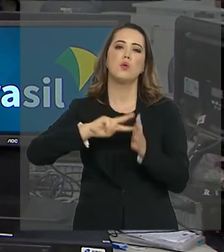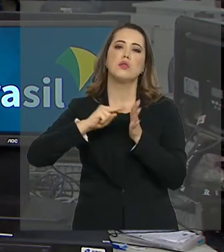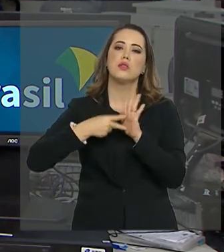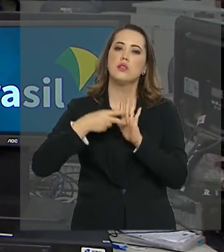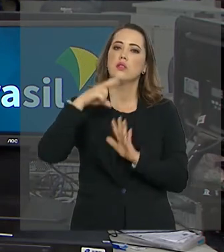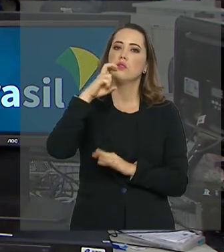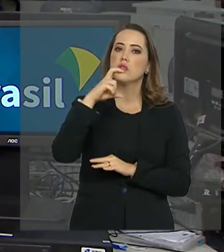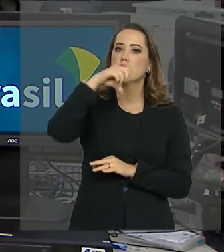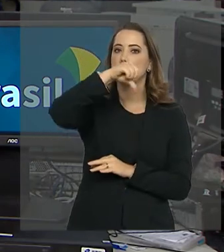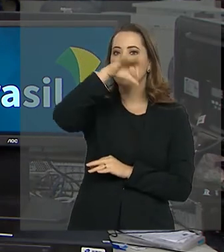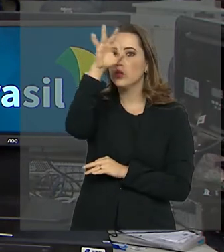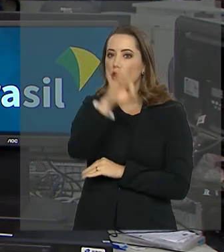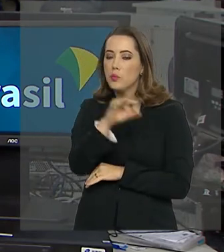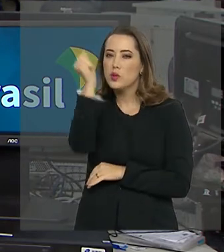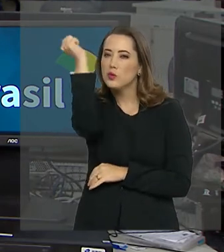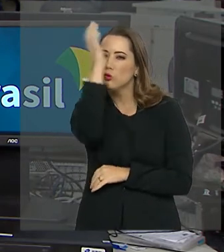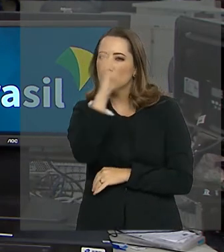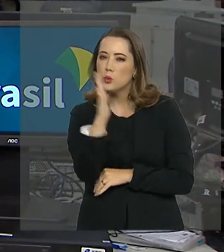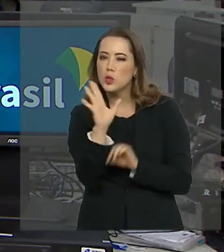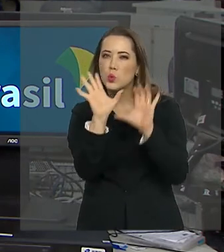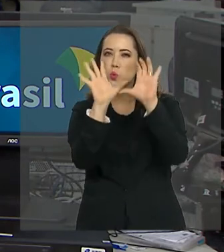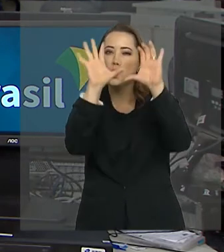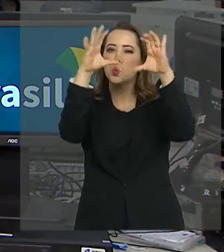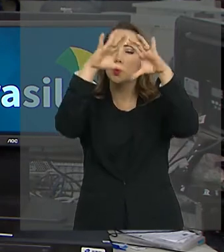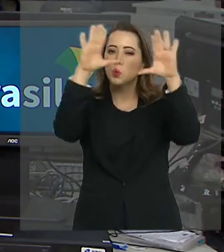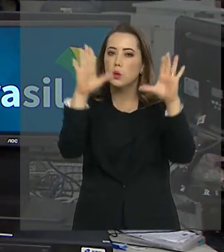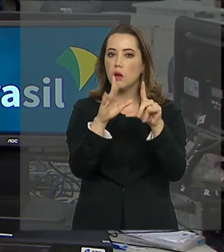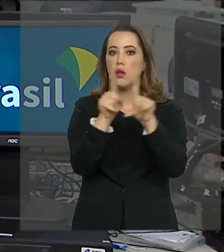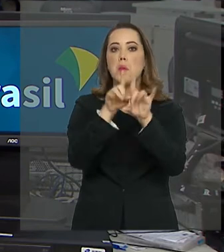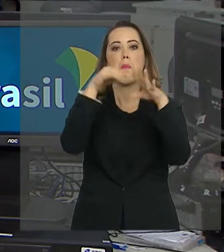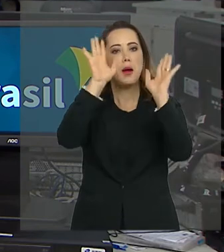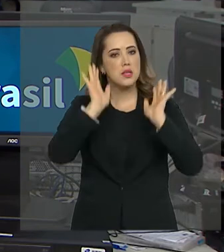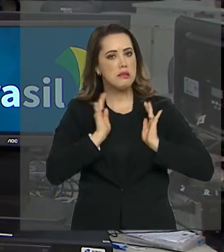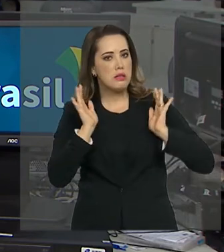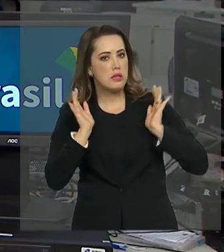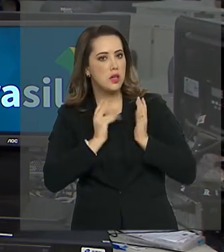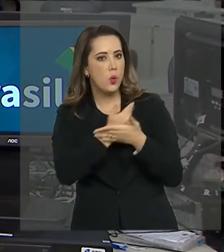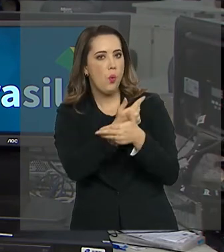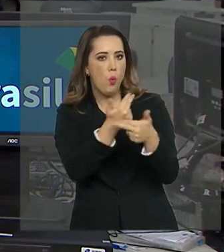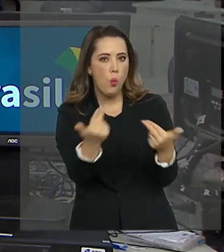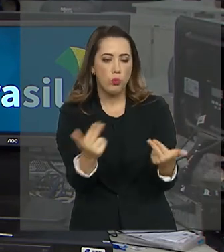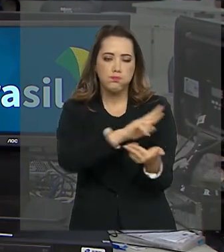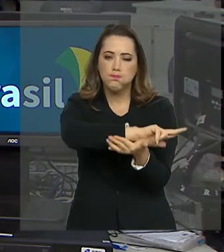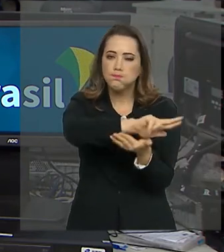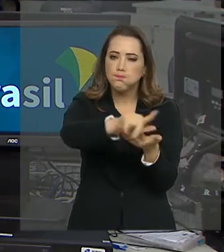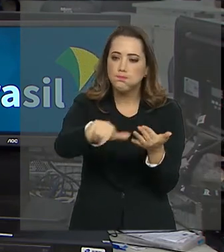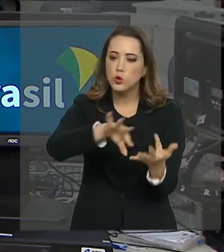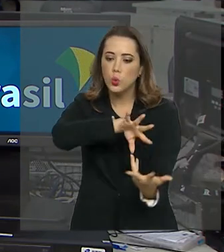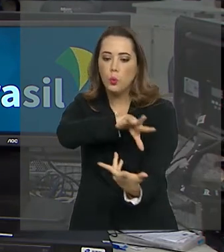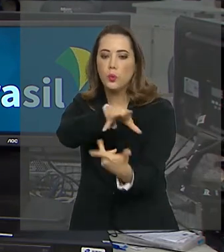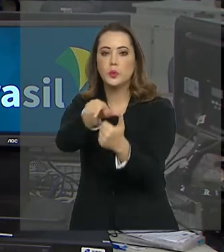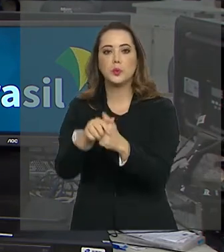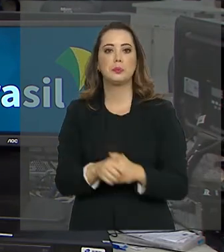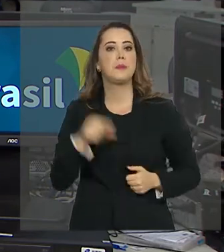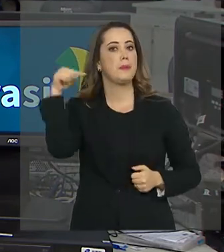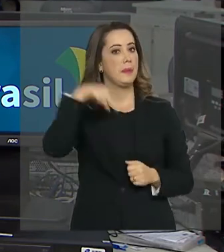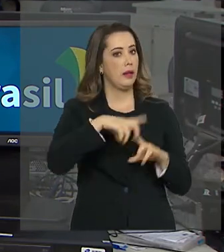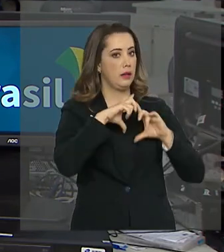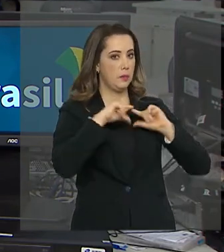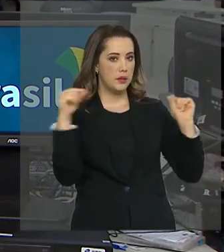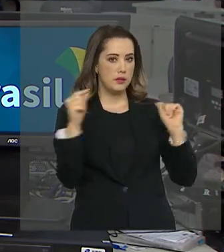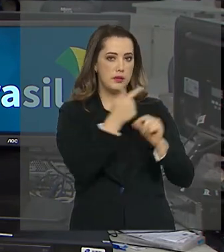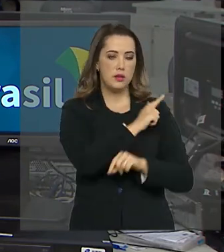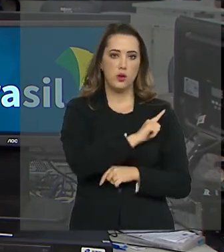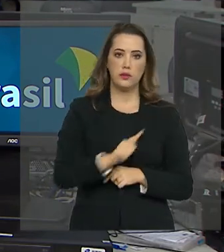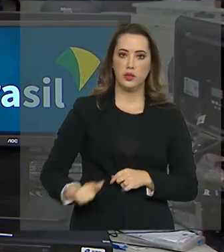59% do território brasileiro e é uma das regiões mais ricas em biodiversidade do mundo. E aqui em Brasília,